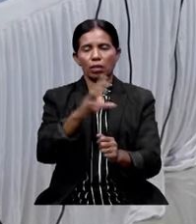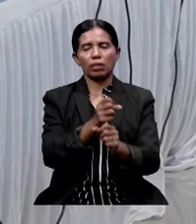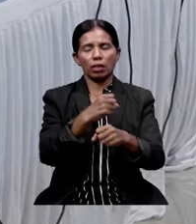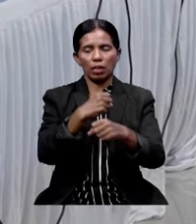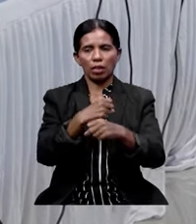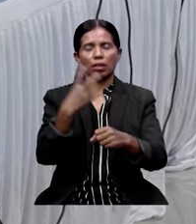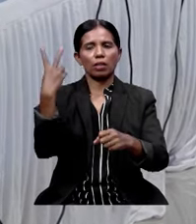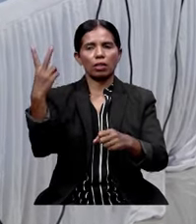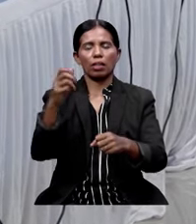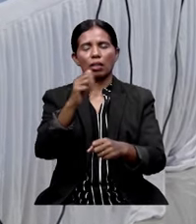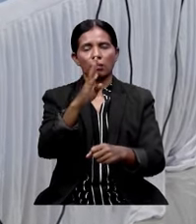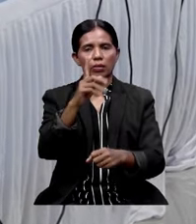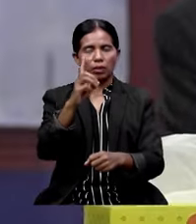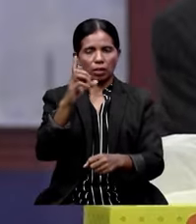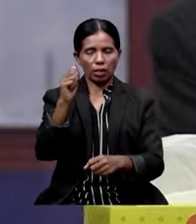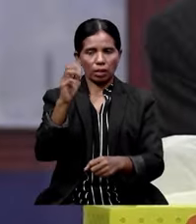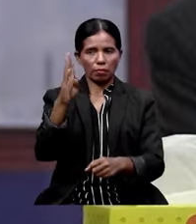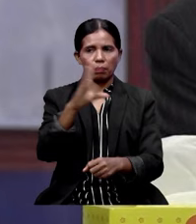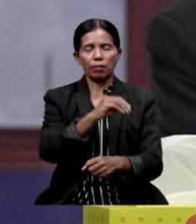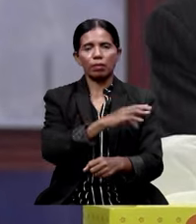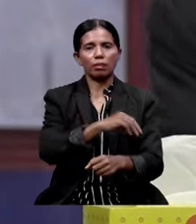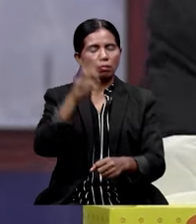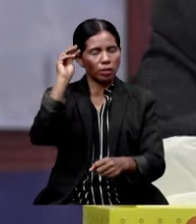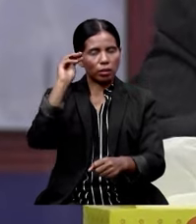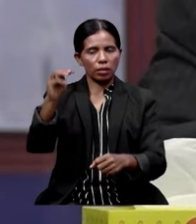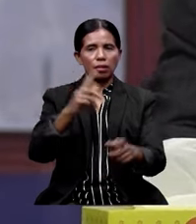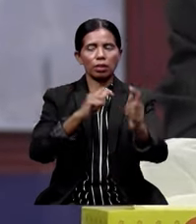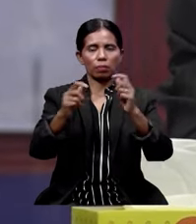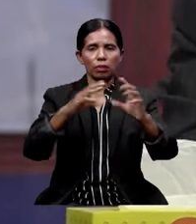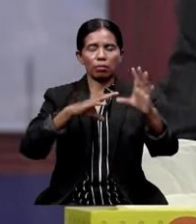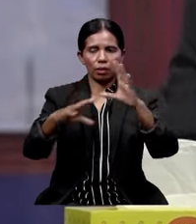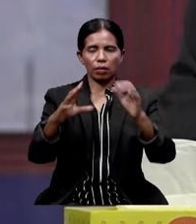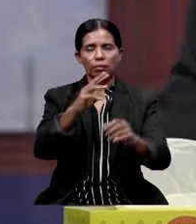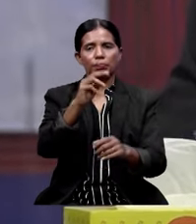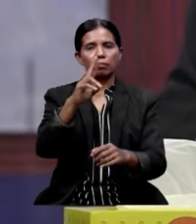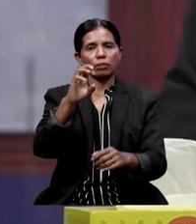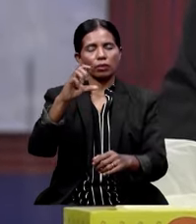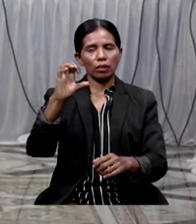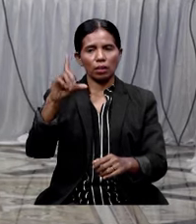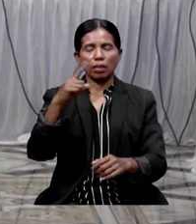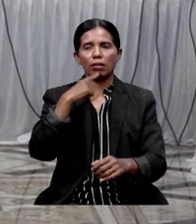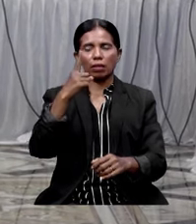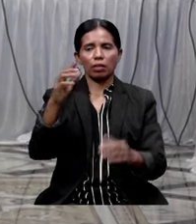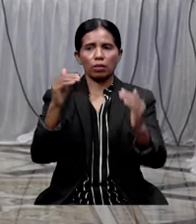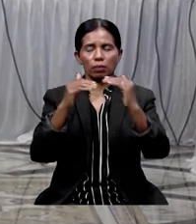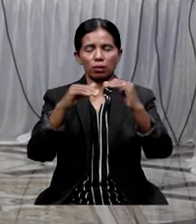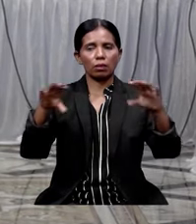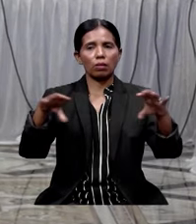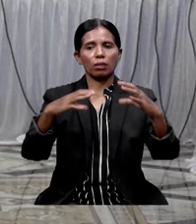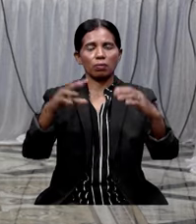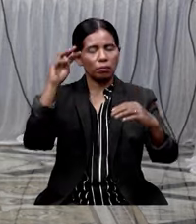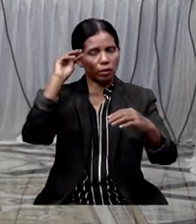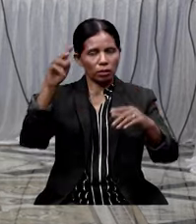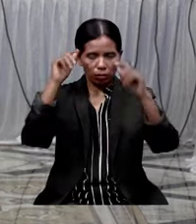e a Abu Dhabi. Ministro de Transporte e Comunicação Miguel Marques Gonçalves Manitelo e a reunião Comissão Interministerial Timor-Leste